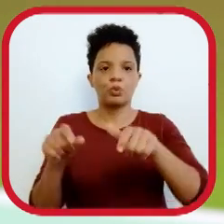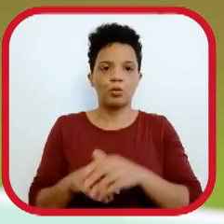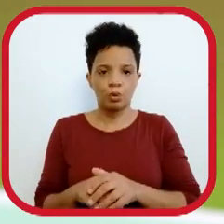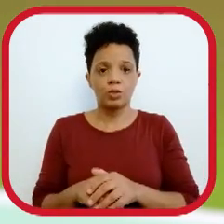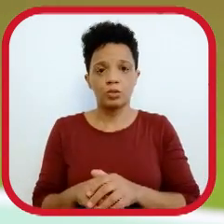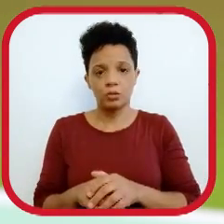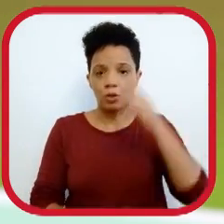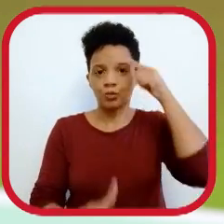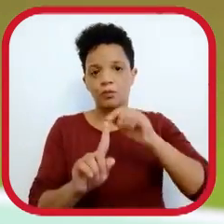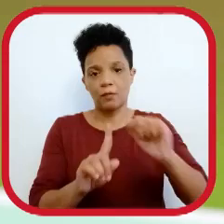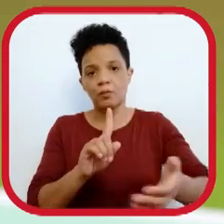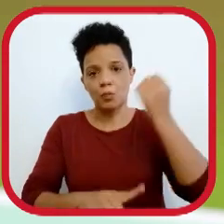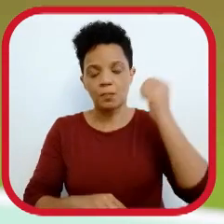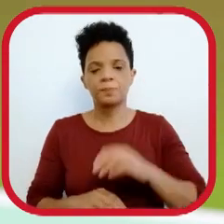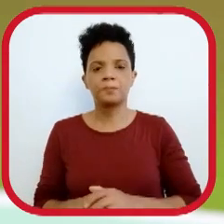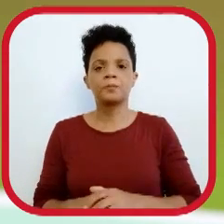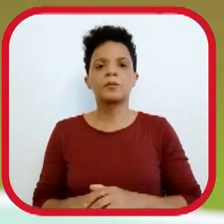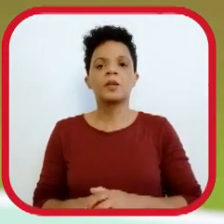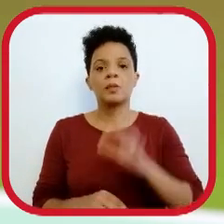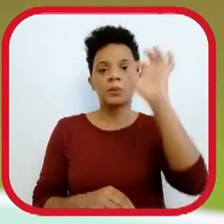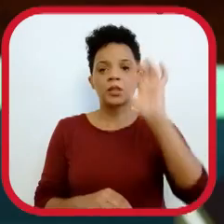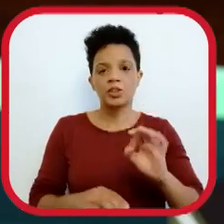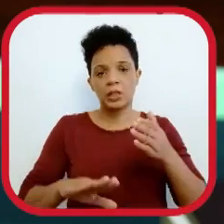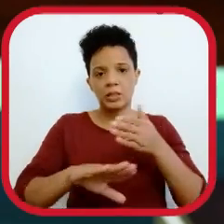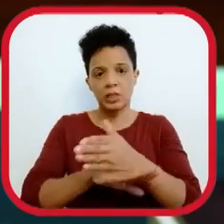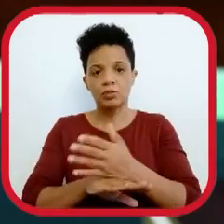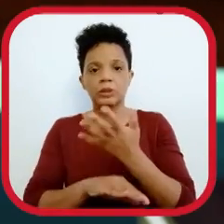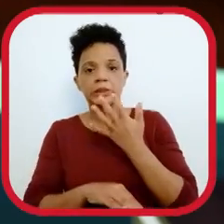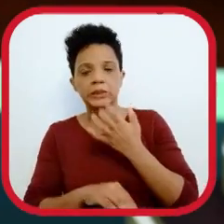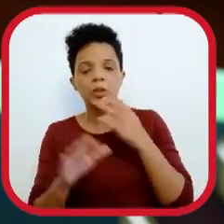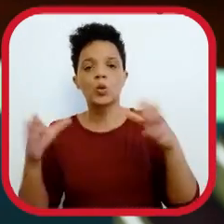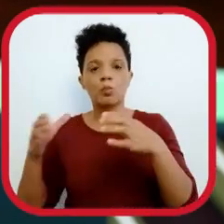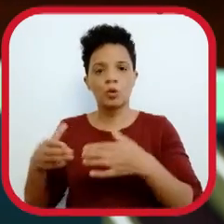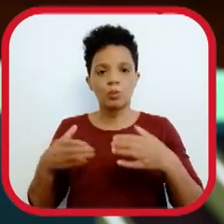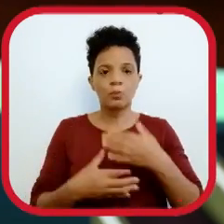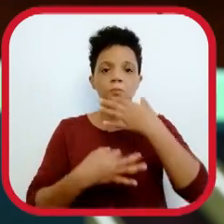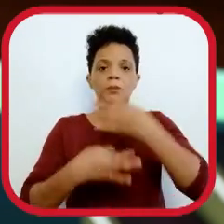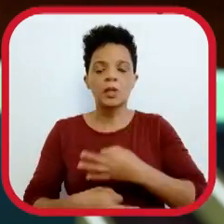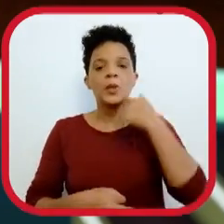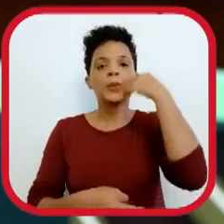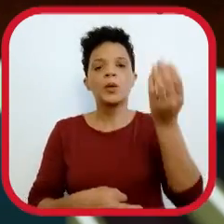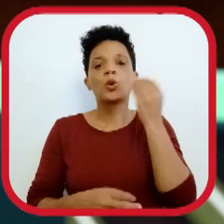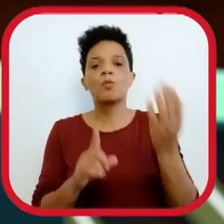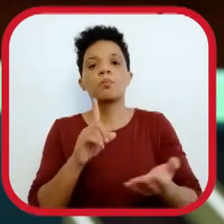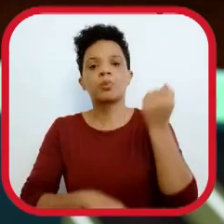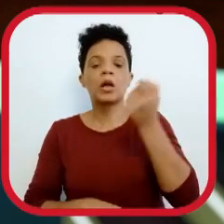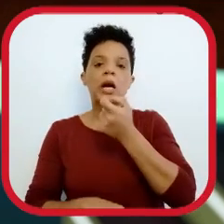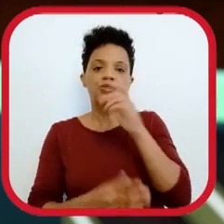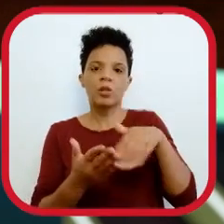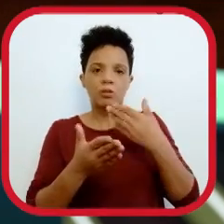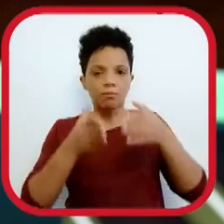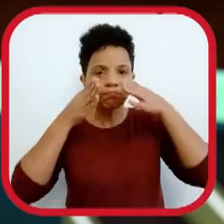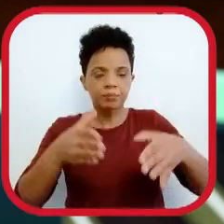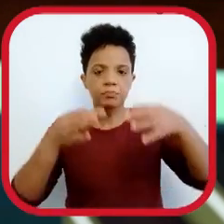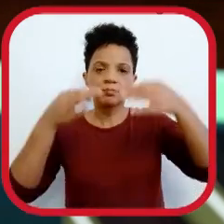essas pessoas a chegar onde elas merecem estar. Com uma percentagem de acesso reservada a determinados grupos, acredita-se que o mérito é atingido por